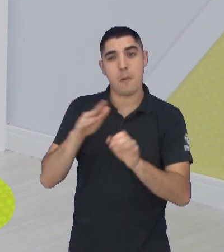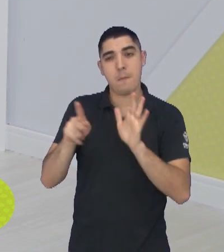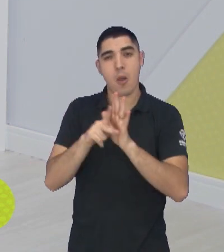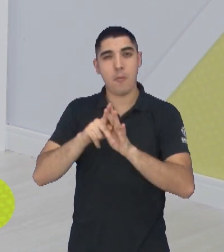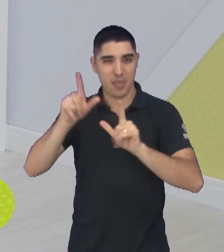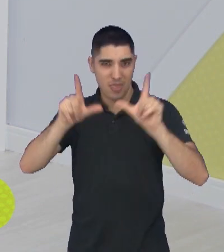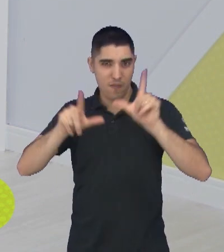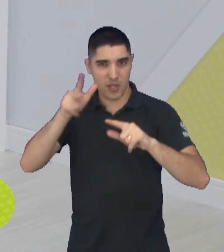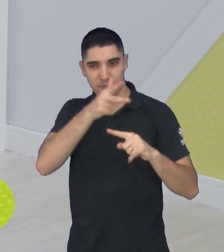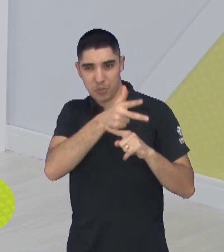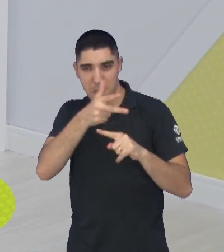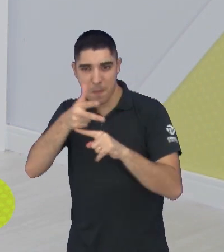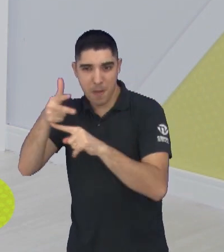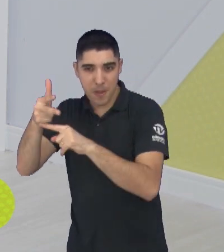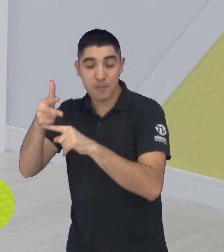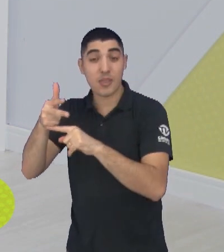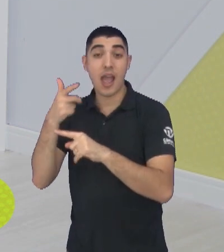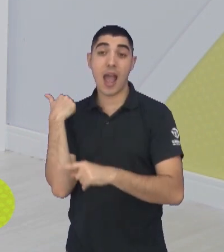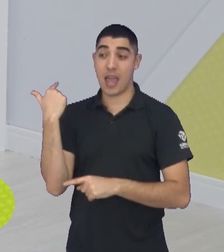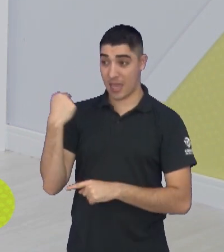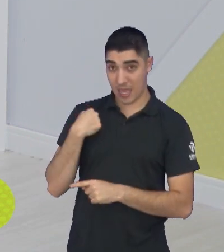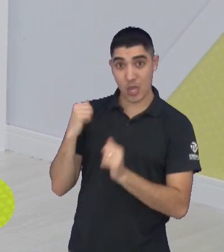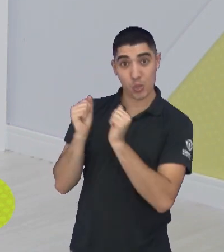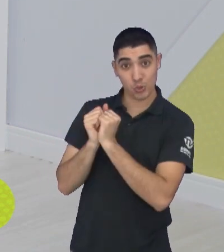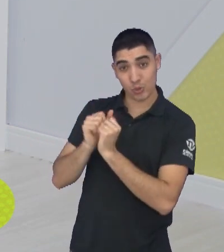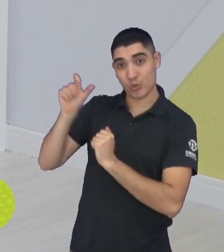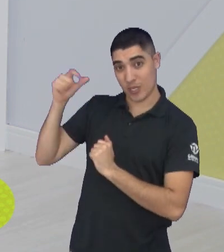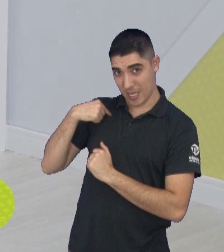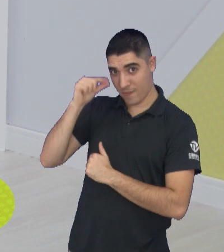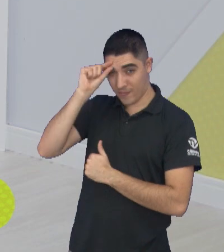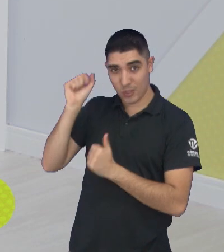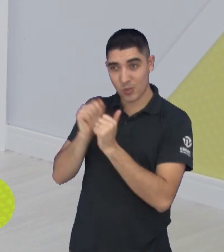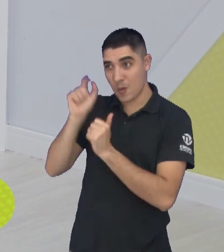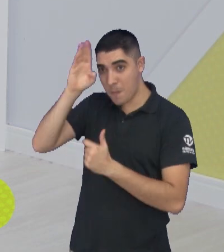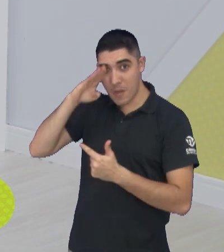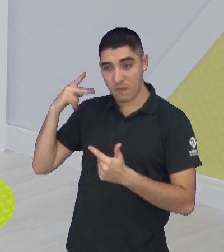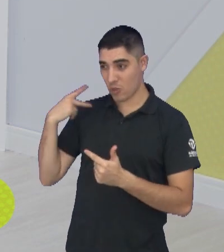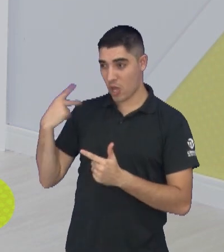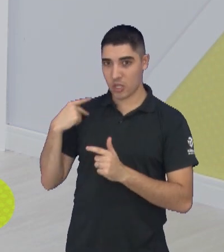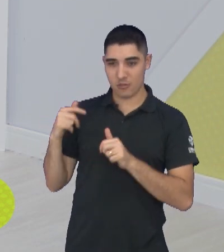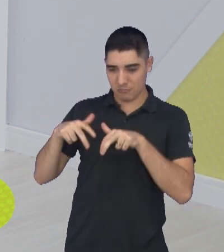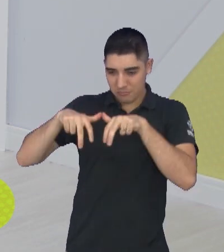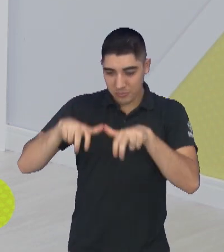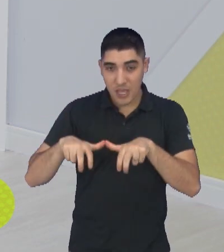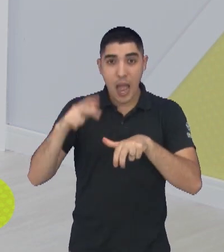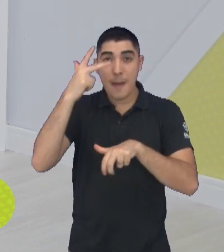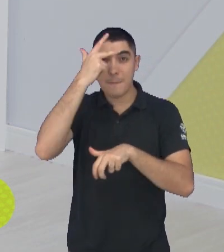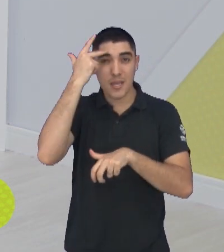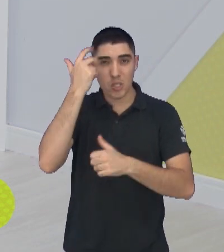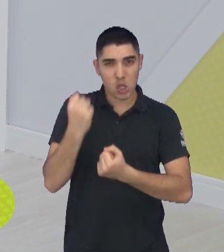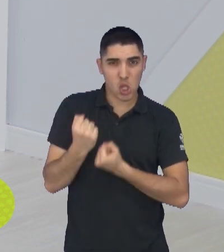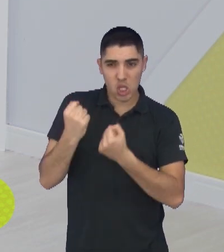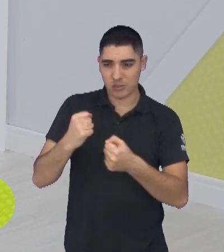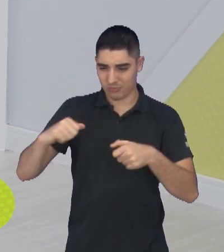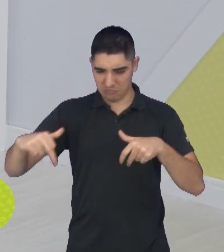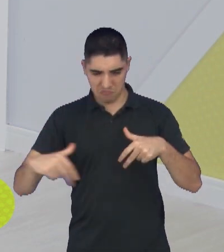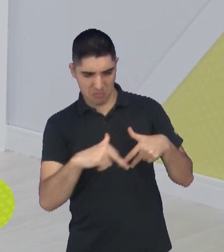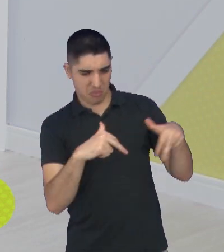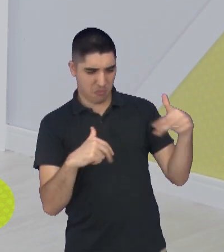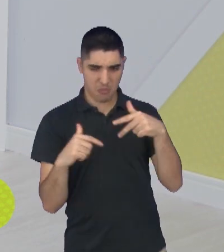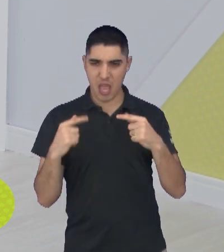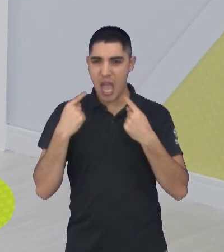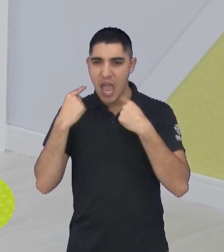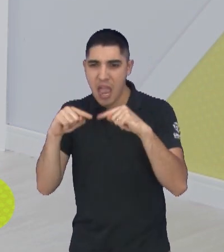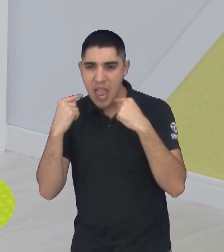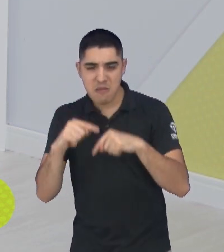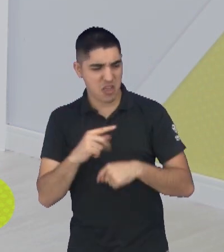as TVs e tudo mais, e aí a gente foi jogado ali no meio da torcida mesmo, tinha torcedor passando na nossa frente, torcedor do lado, reclamando